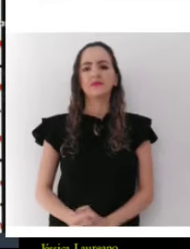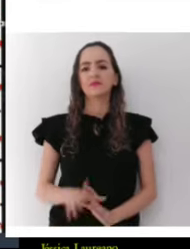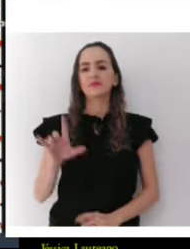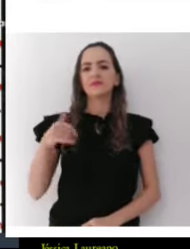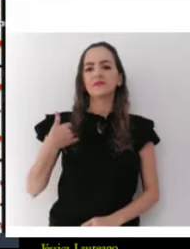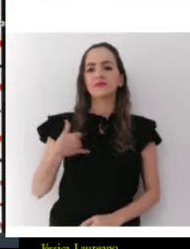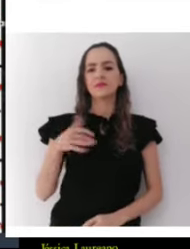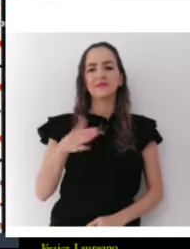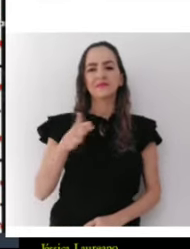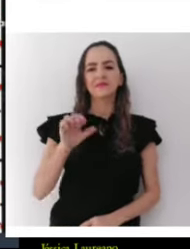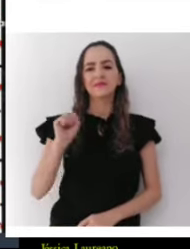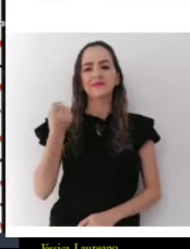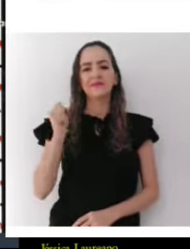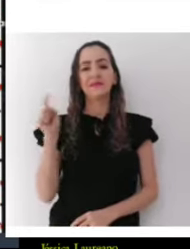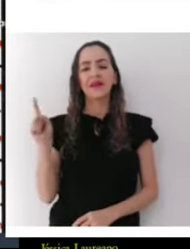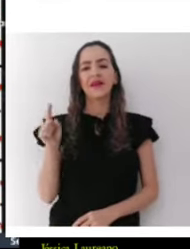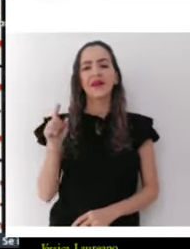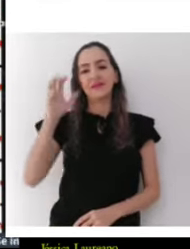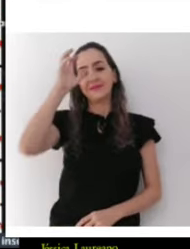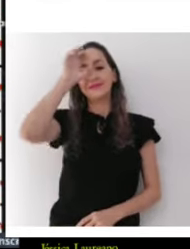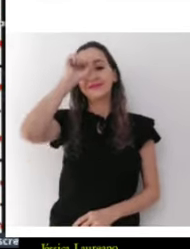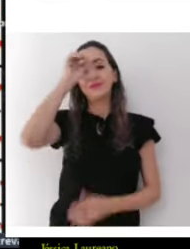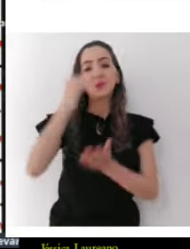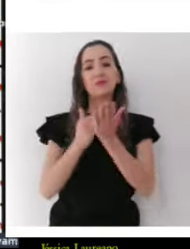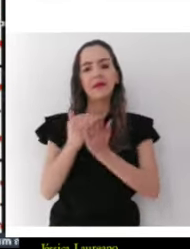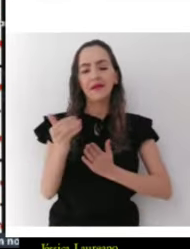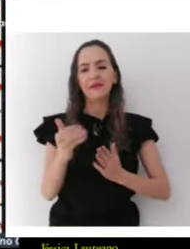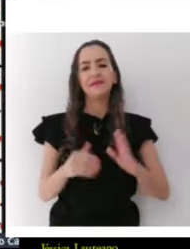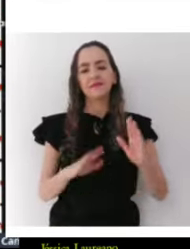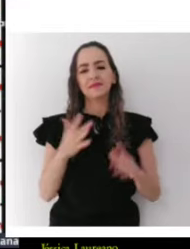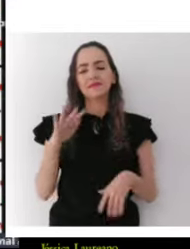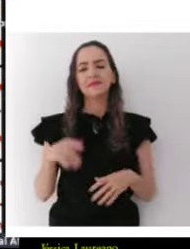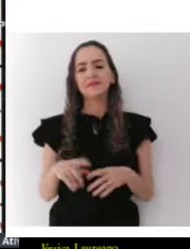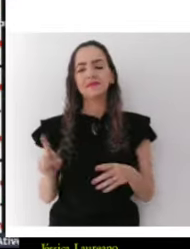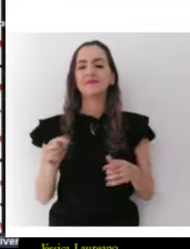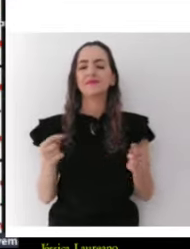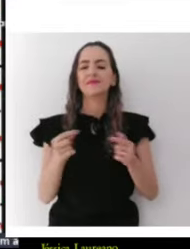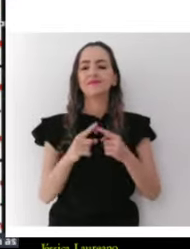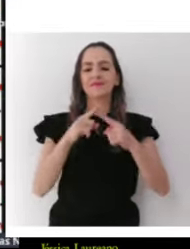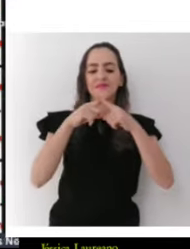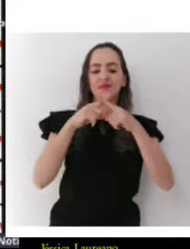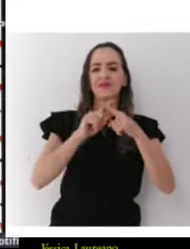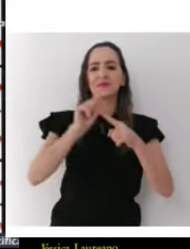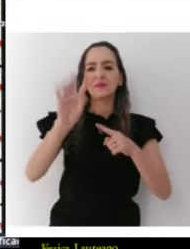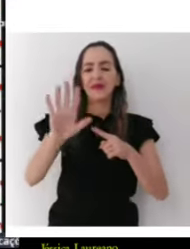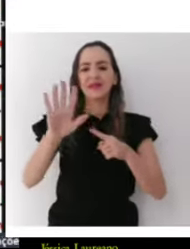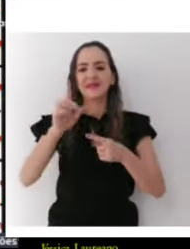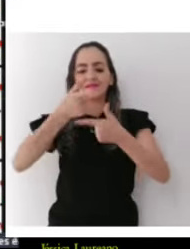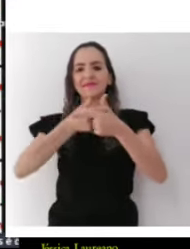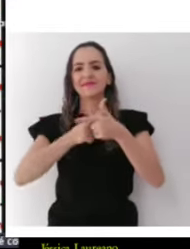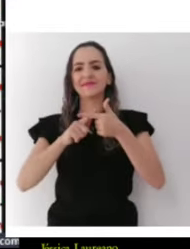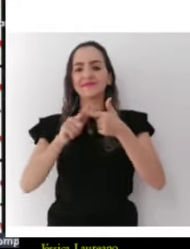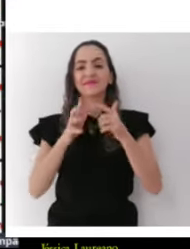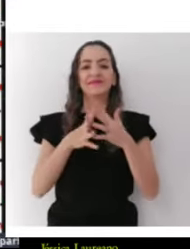estava aprendendo. E aí ela fez no formato da conta de multiplicação, mas usando o símbolo de divisão. Então ela